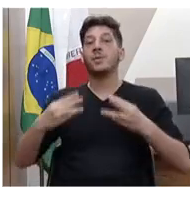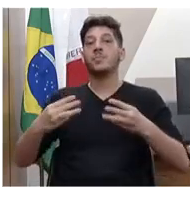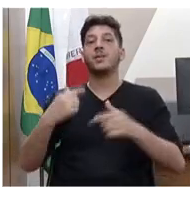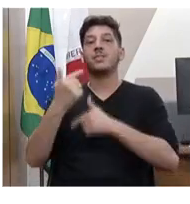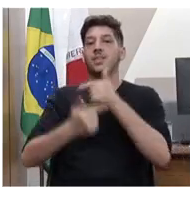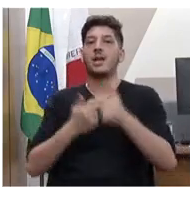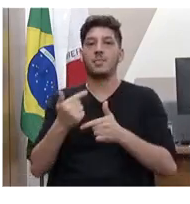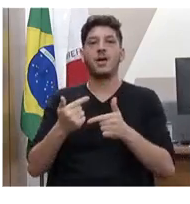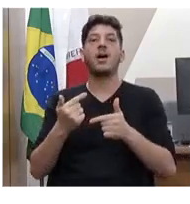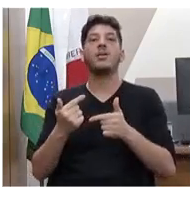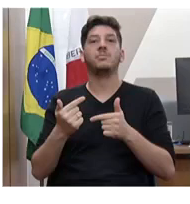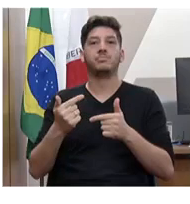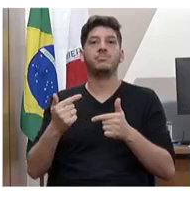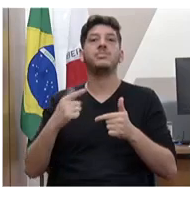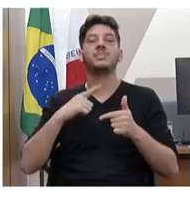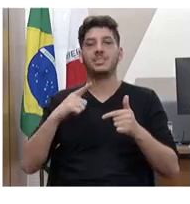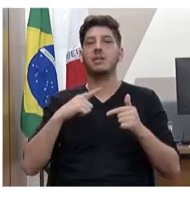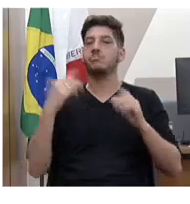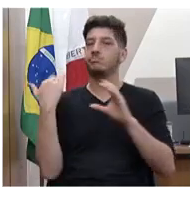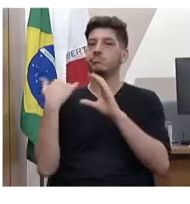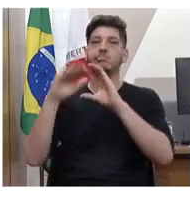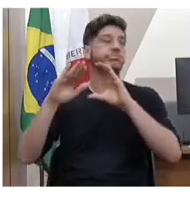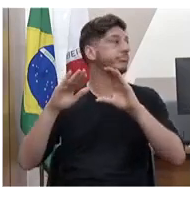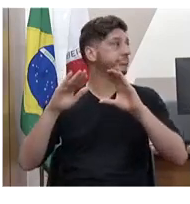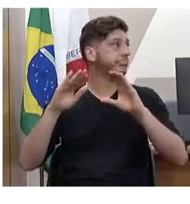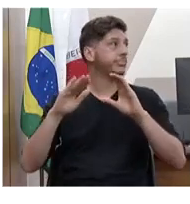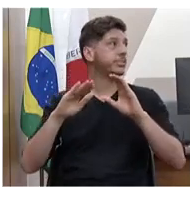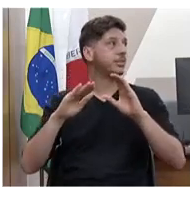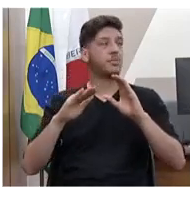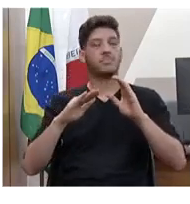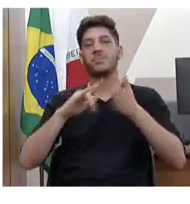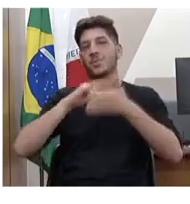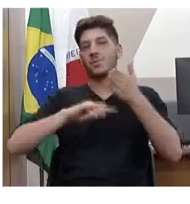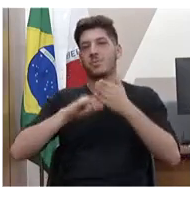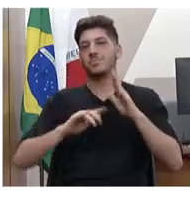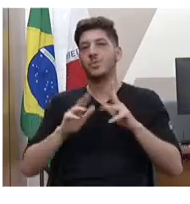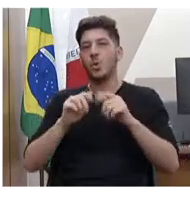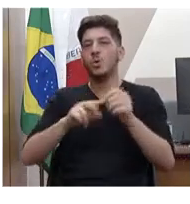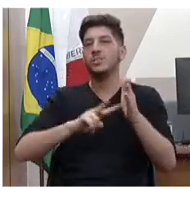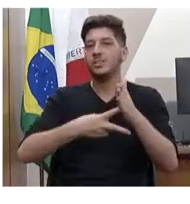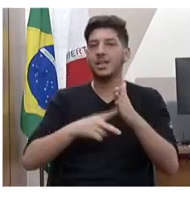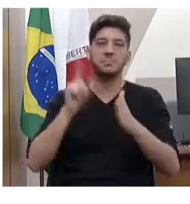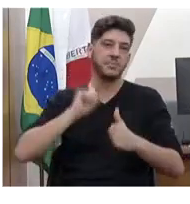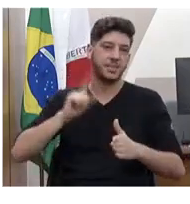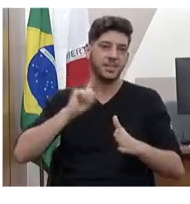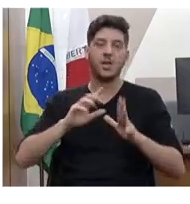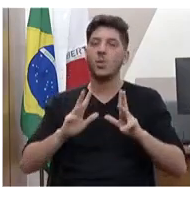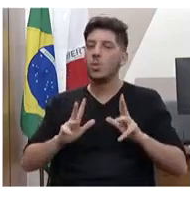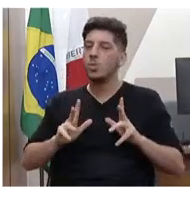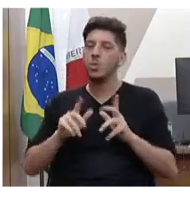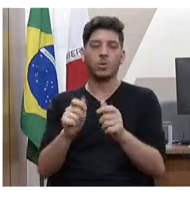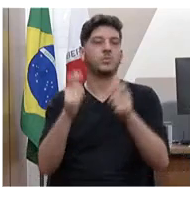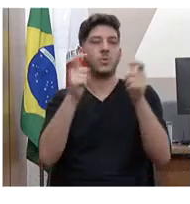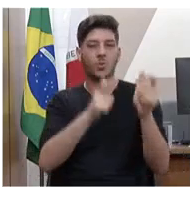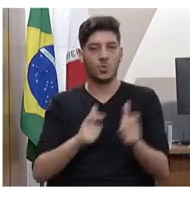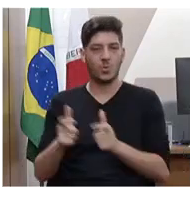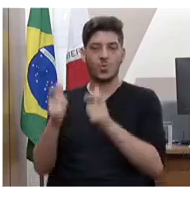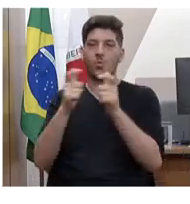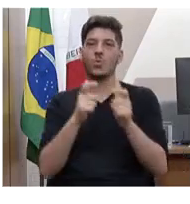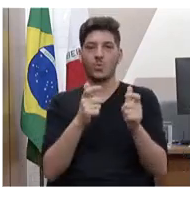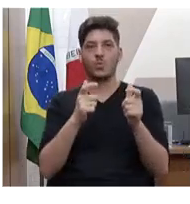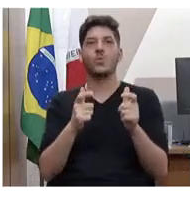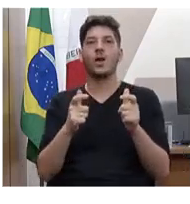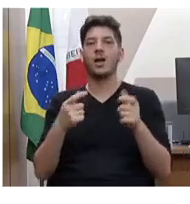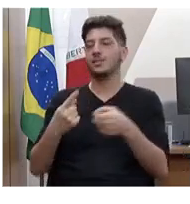do trabalho tá enviando esse card para todos os sindicatos do de Minas Gerais para todos os locais está indo para o interior